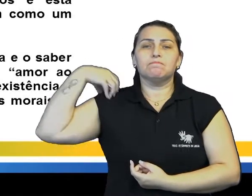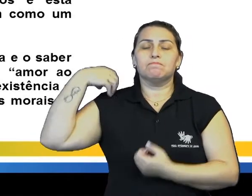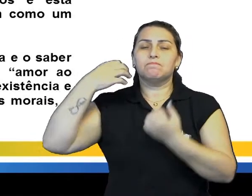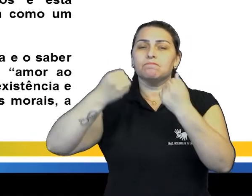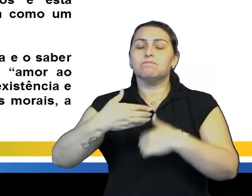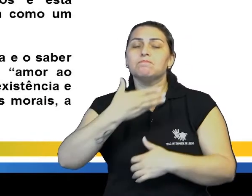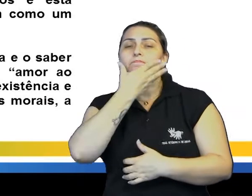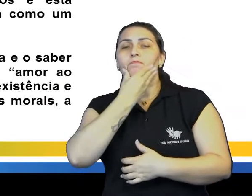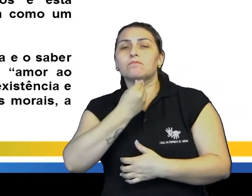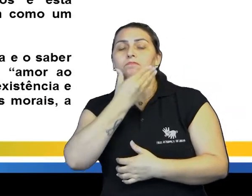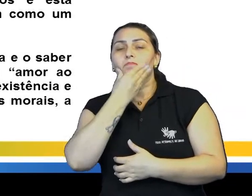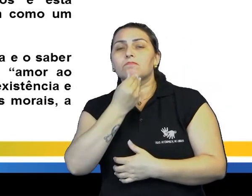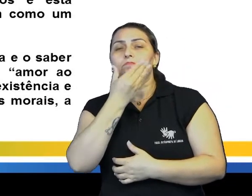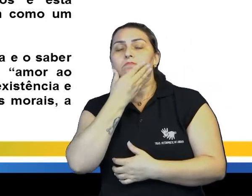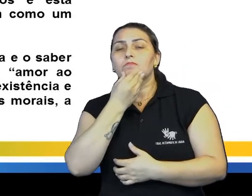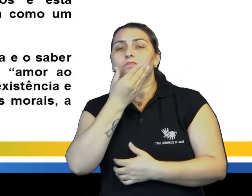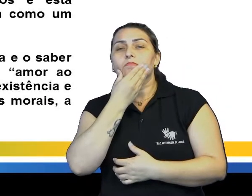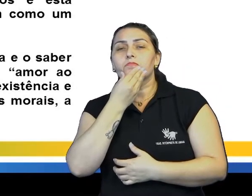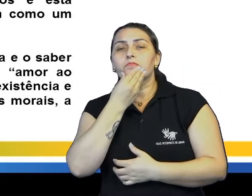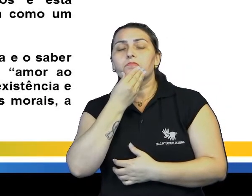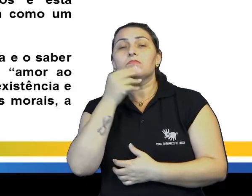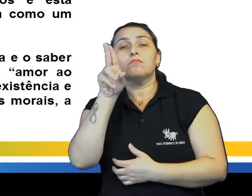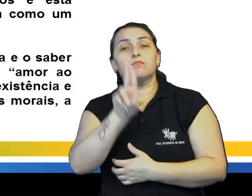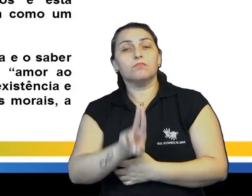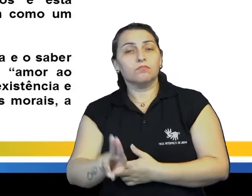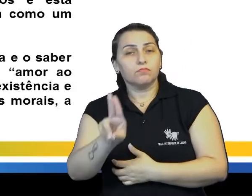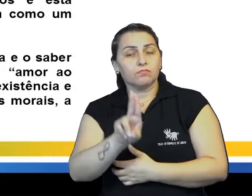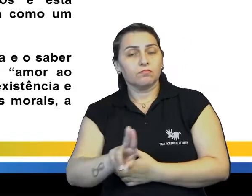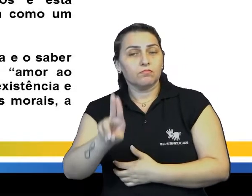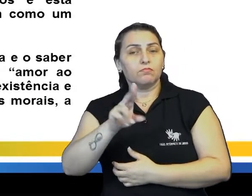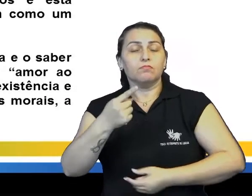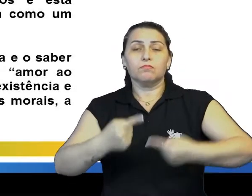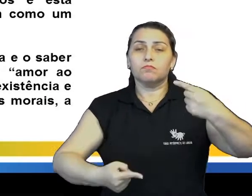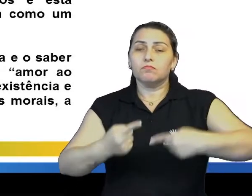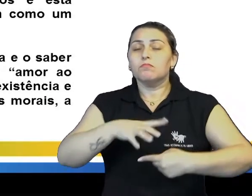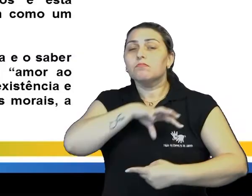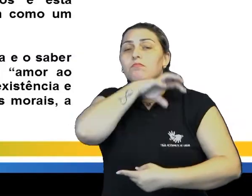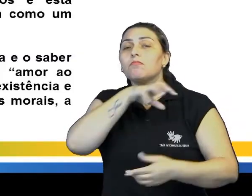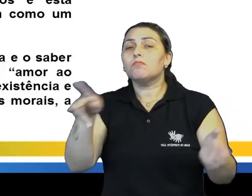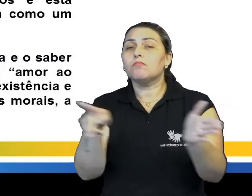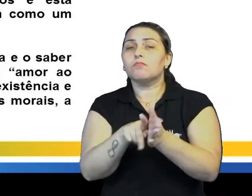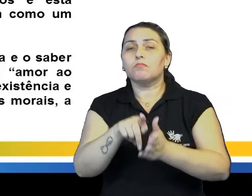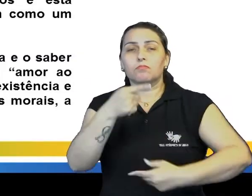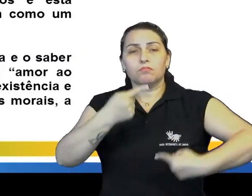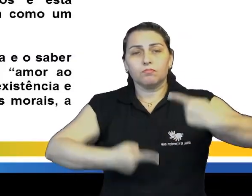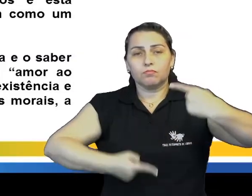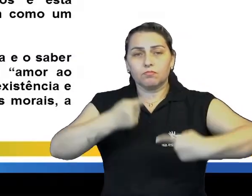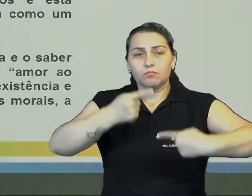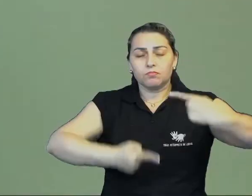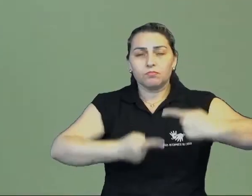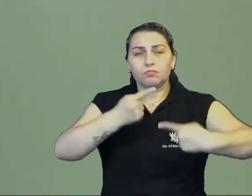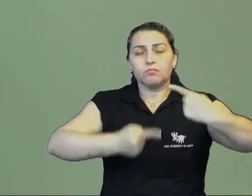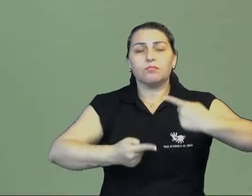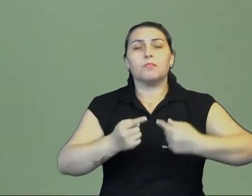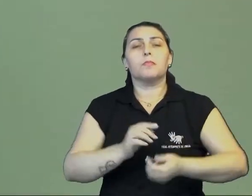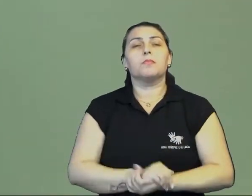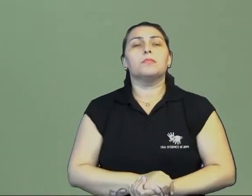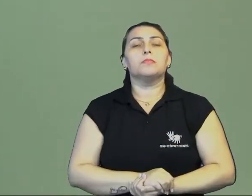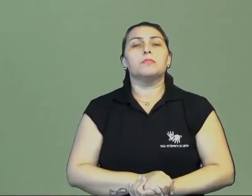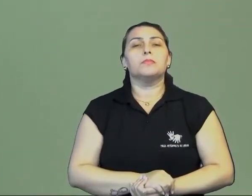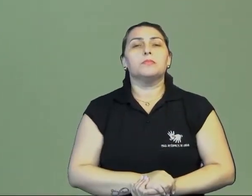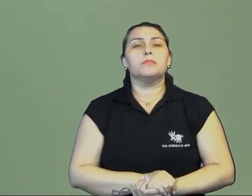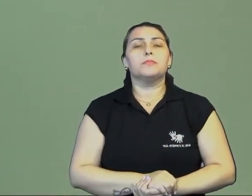o homem como o zoopolitikon, ou seja, o animal político, tá, pessoal? Então vamos voltar